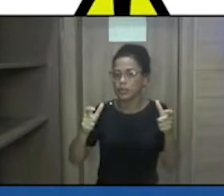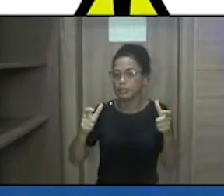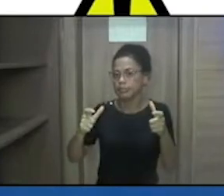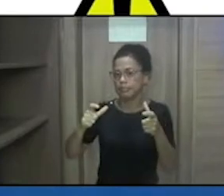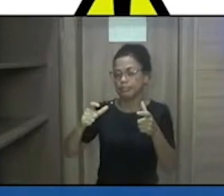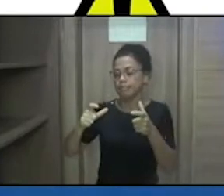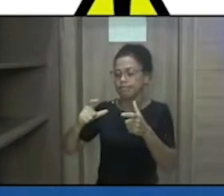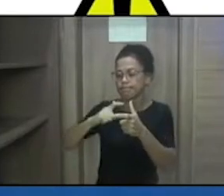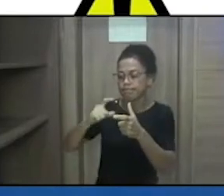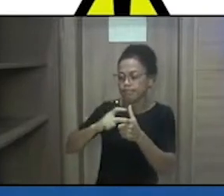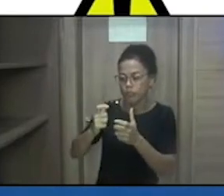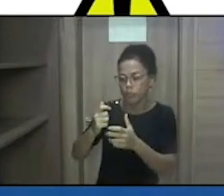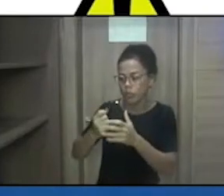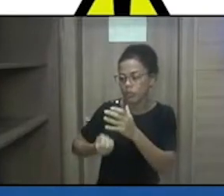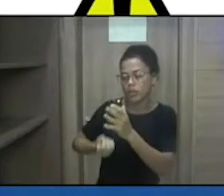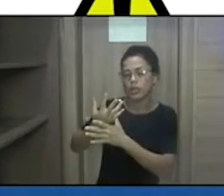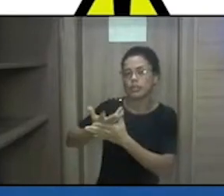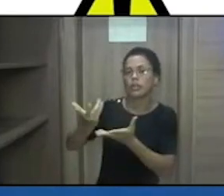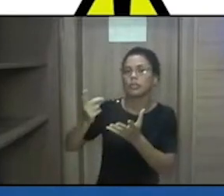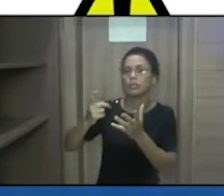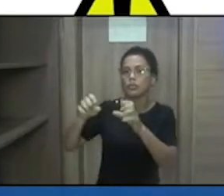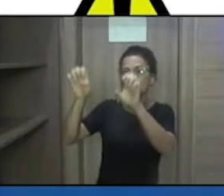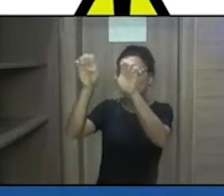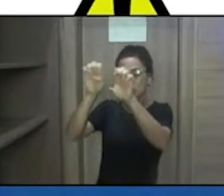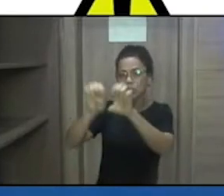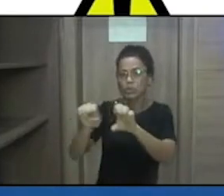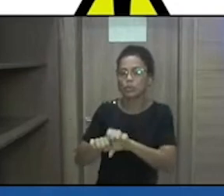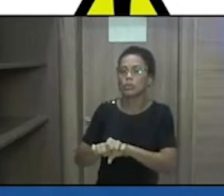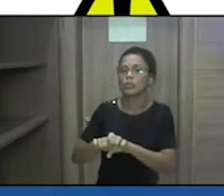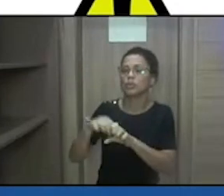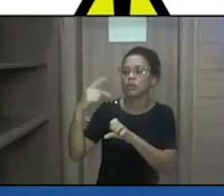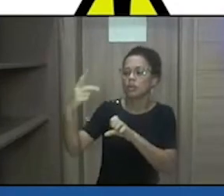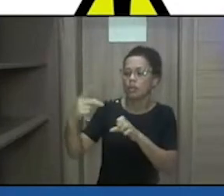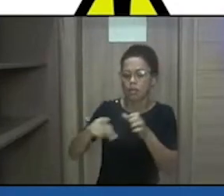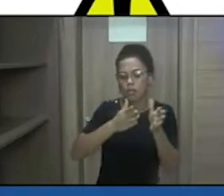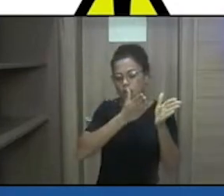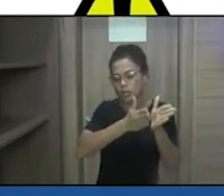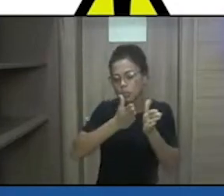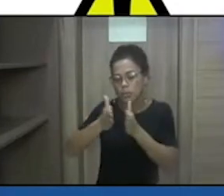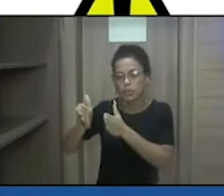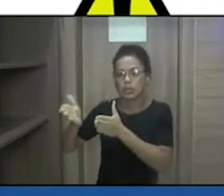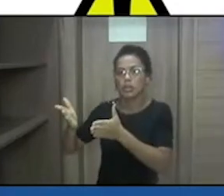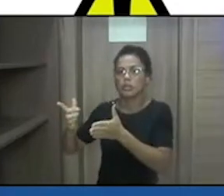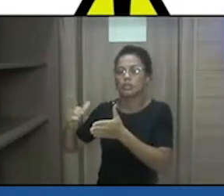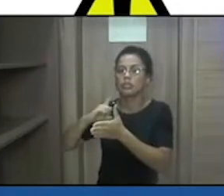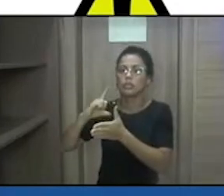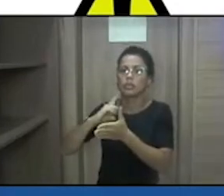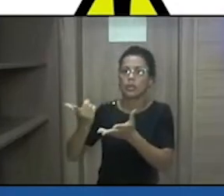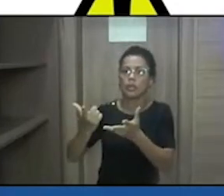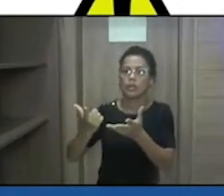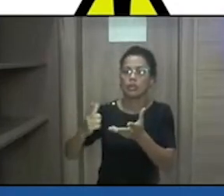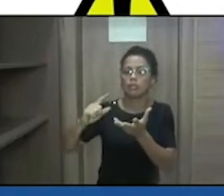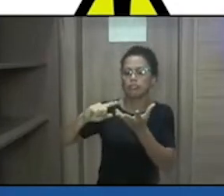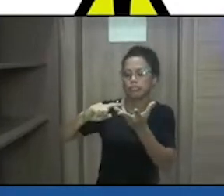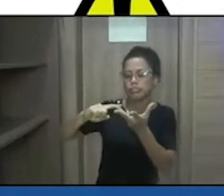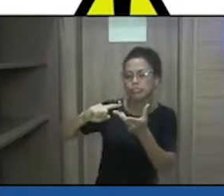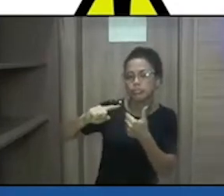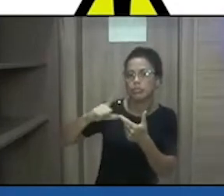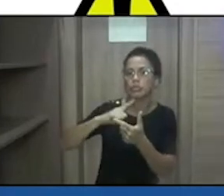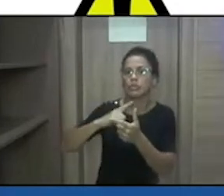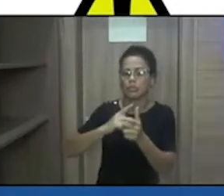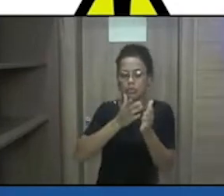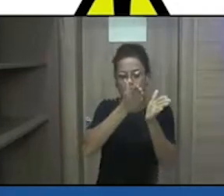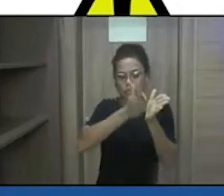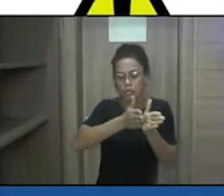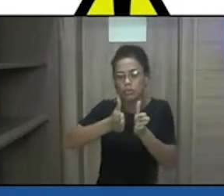a infraestrutura, equipamentos antigos, defasados, dificuldade no processo de compra, então, assim, muita descontinuidade dos processos